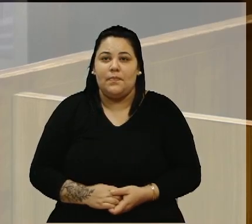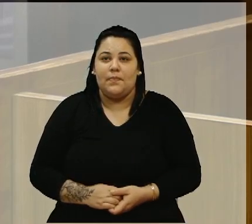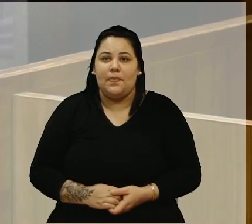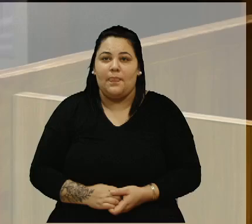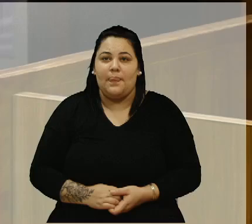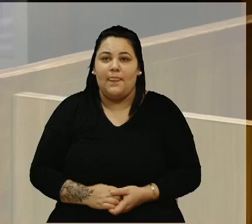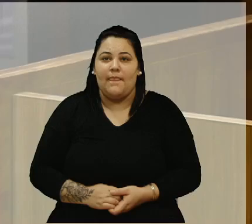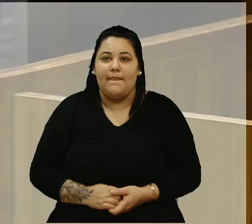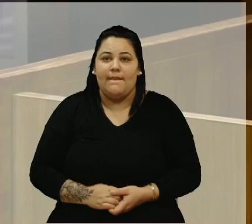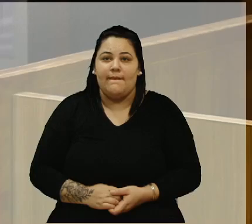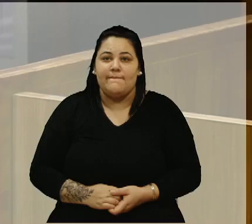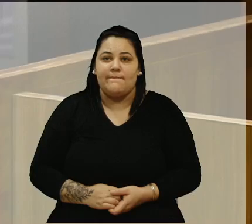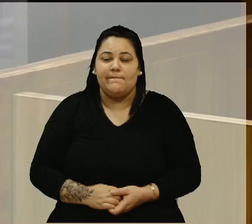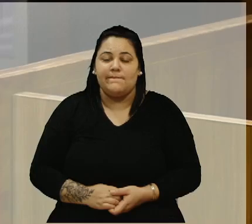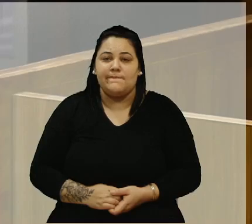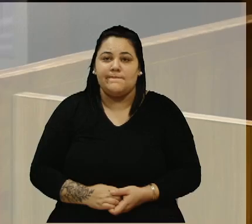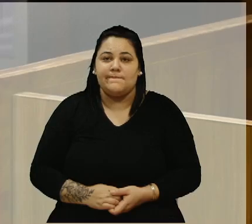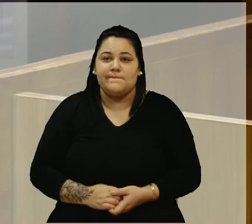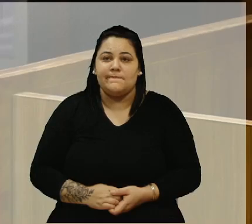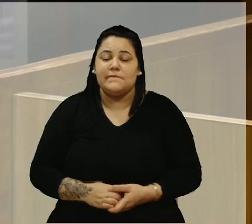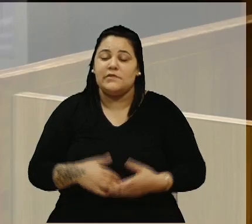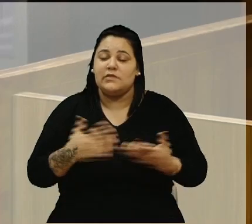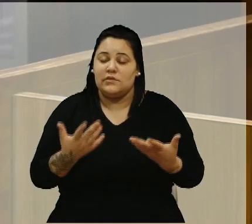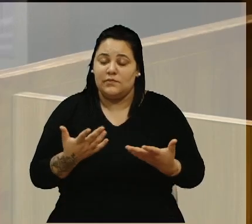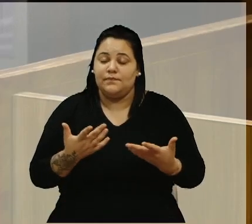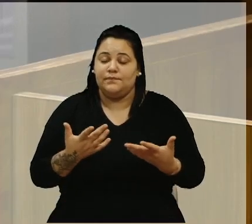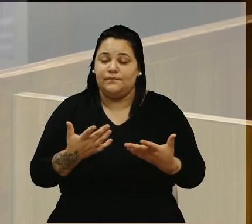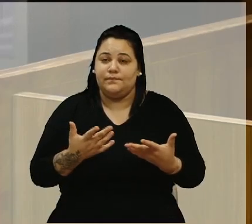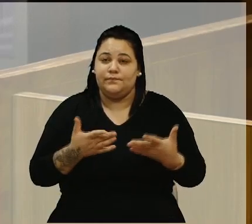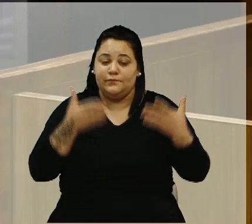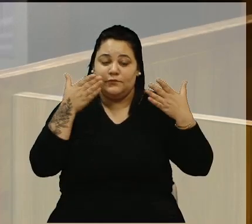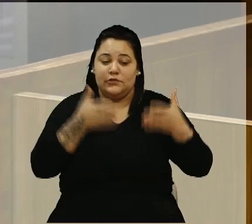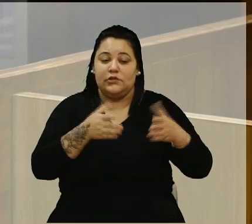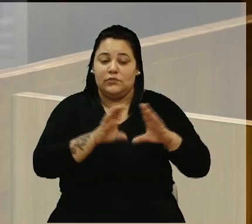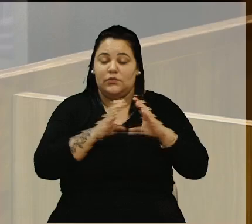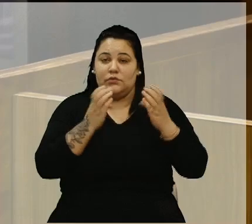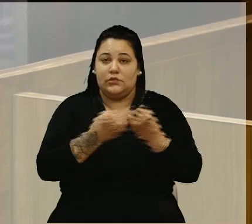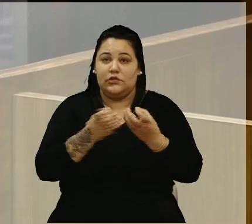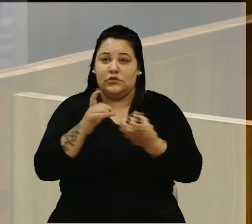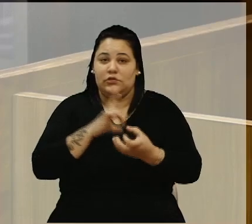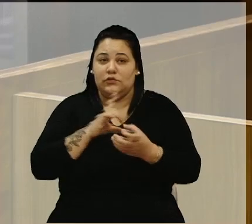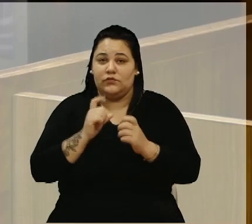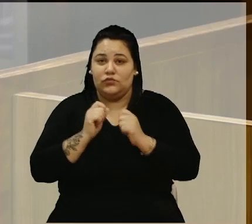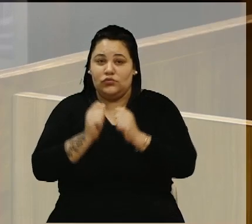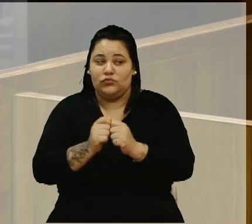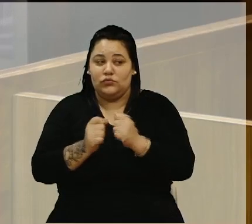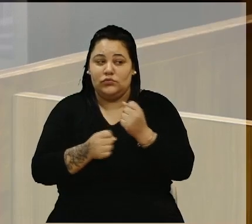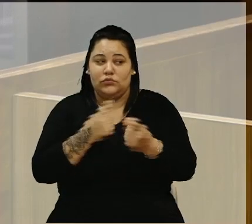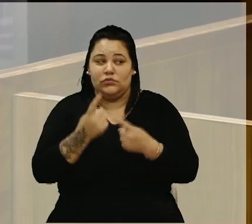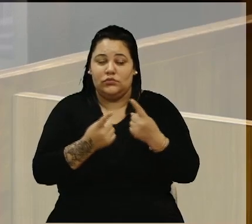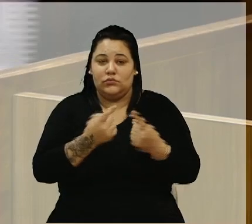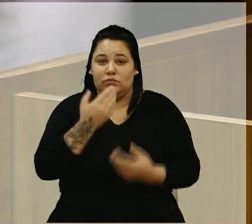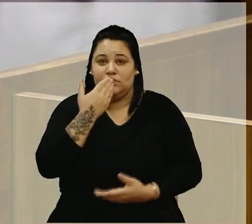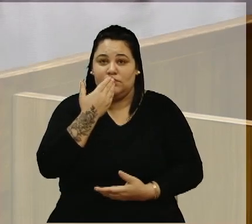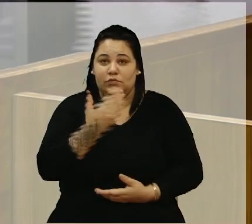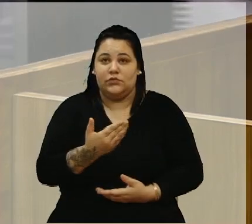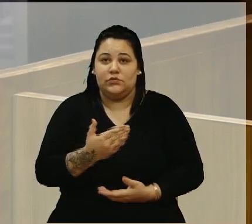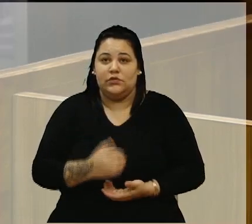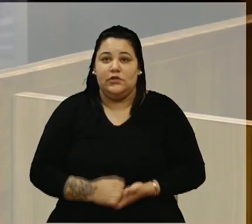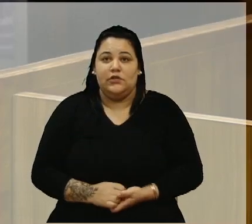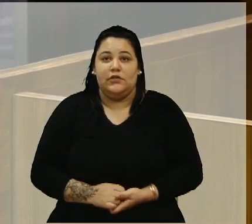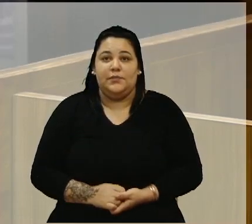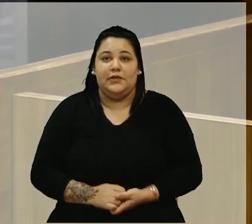Então, especificamente para aquela comunidade que esteve lá, alguns pedidos a secretária